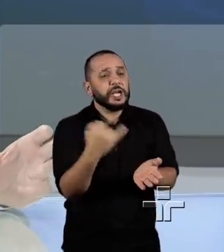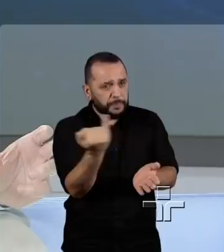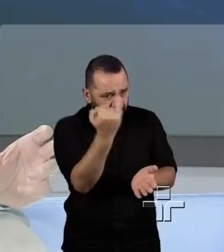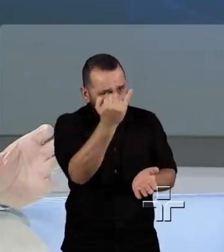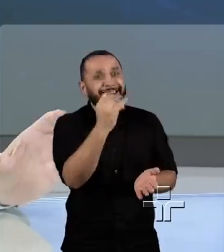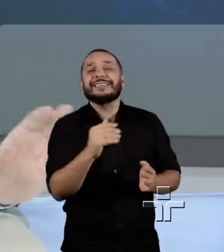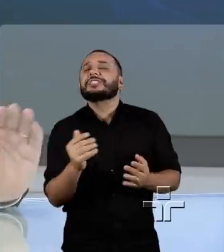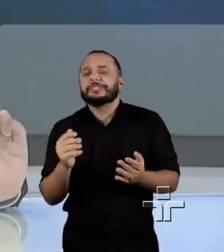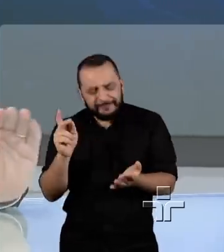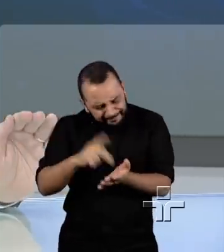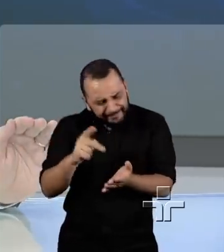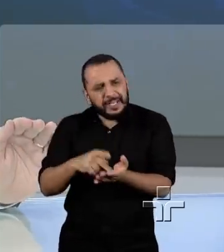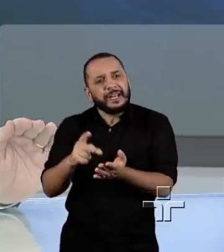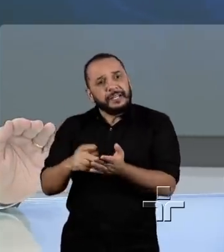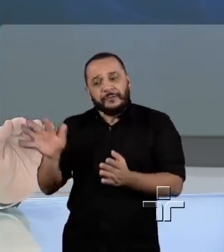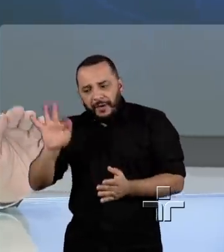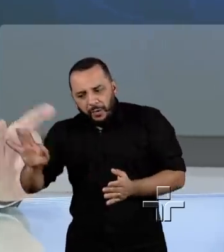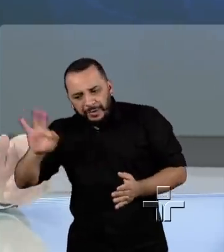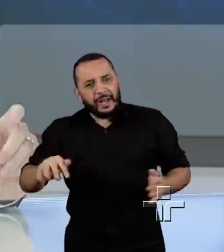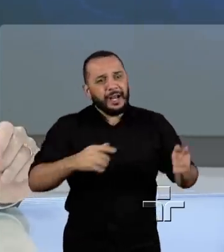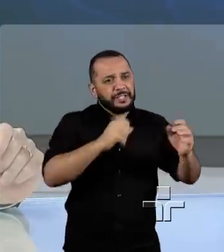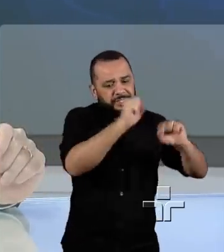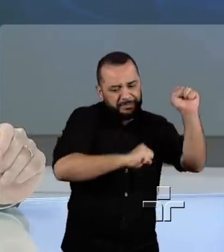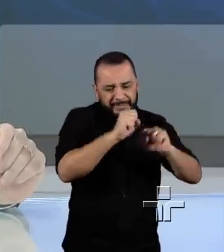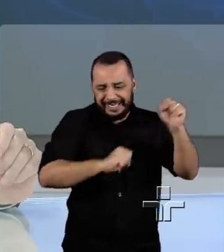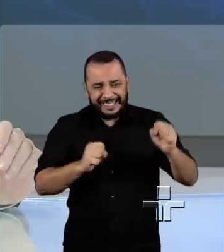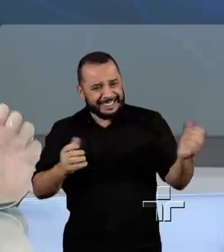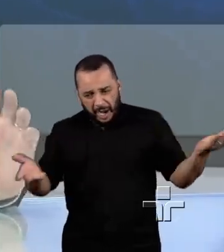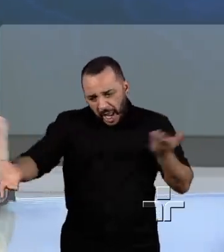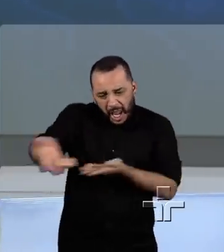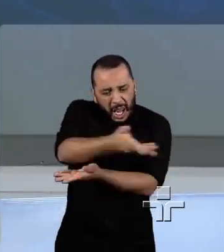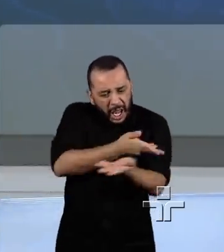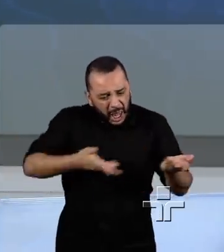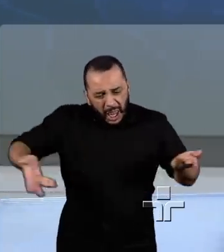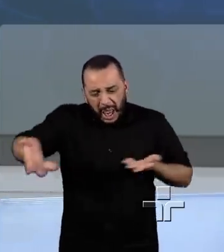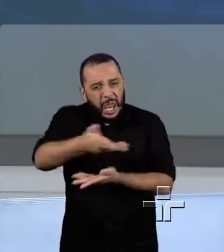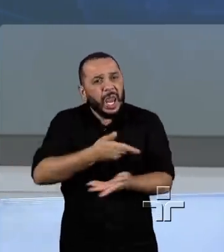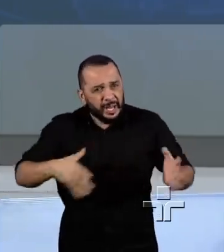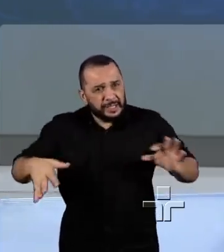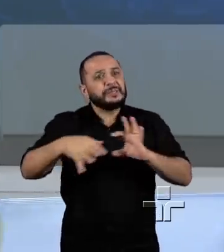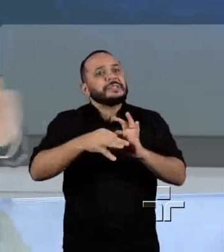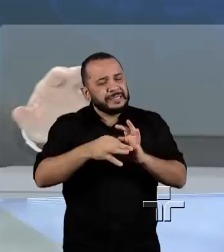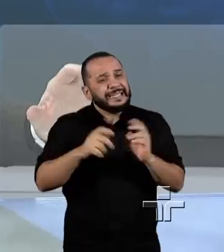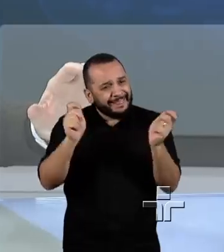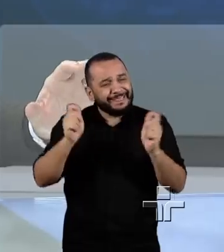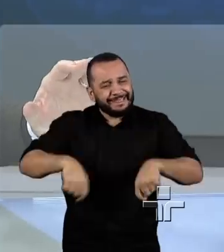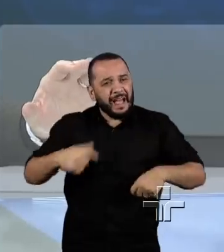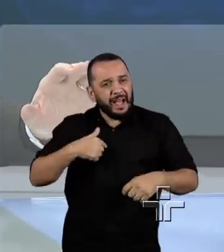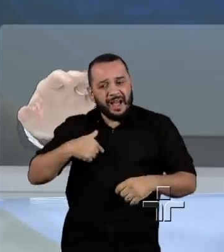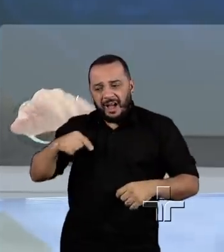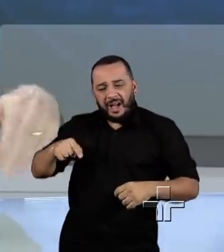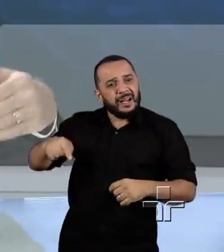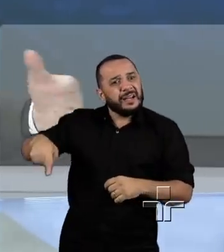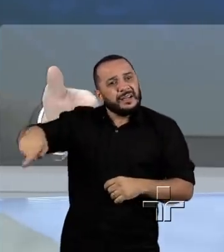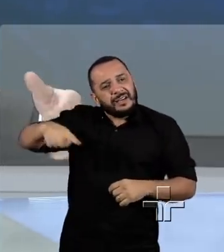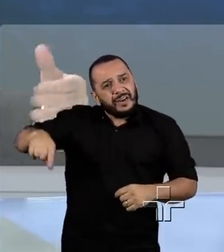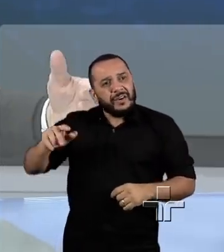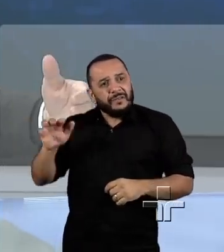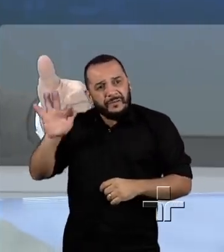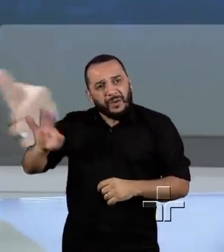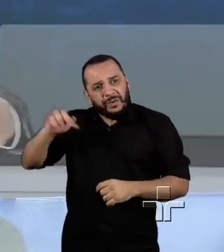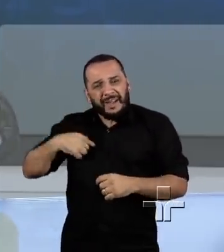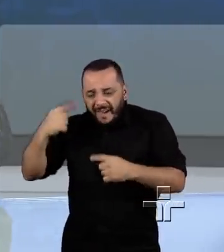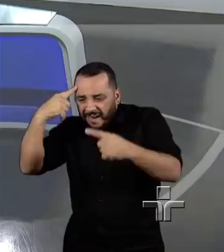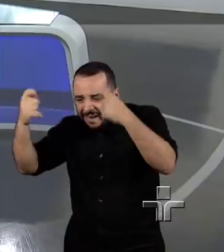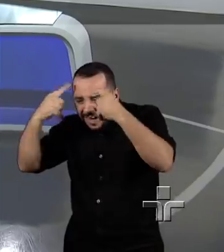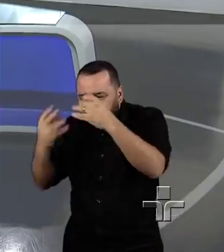da empresa. Hoje o empreendedorismo precisa disso. O Brasil tem uma capacidade empreendedora extraordinária com a tecnologia e